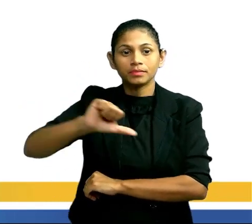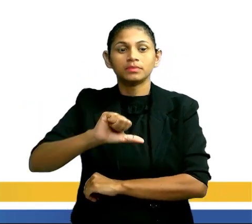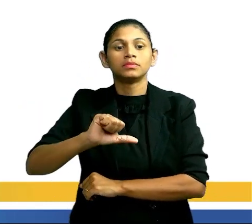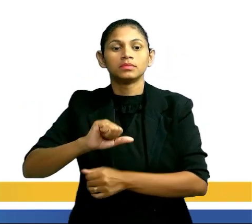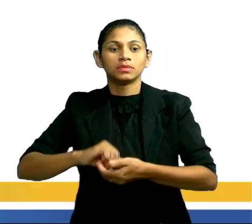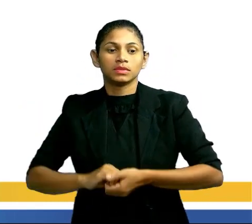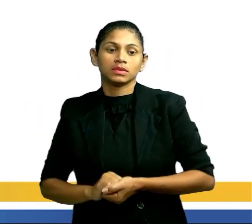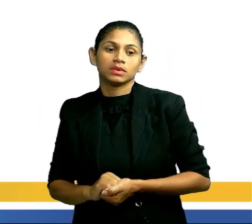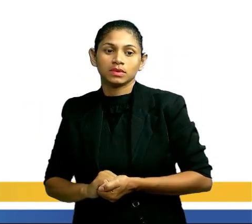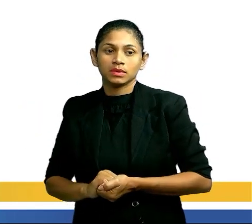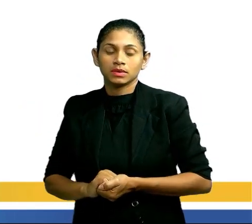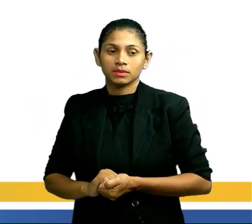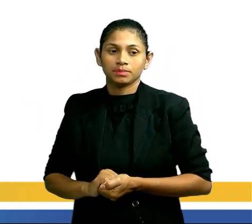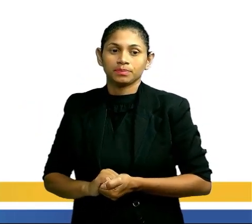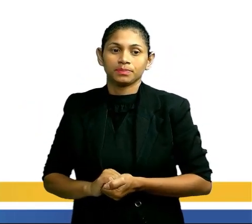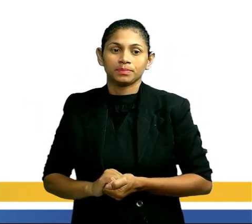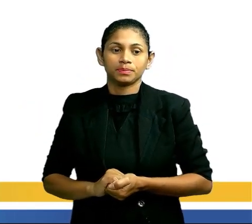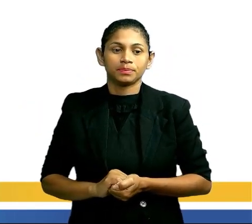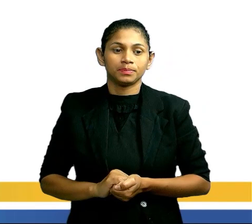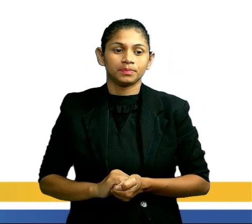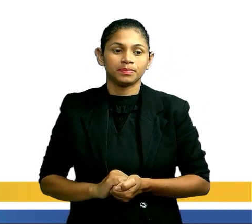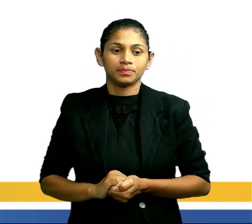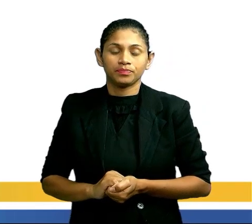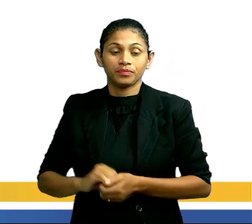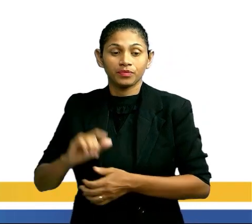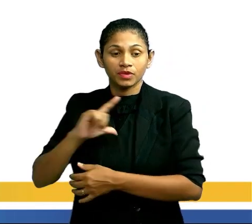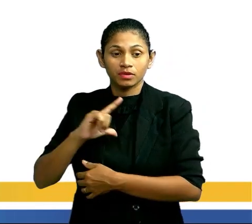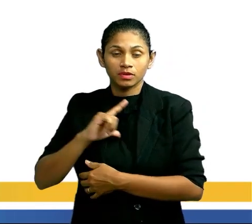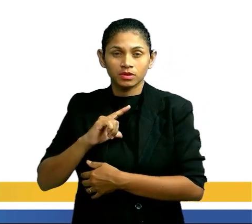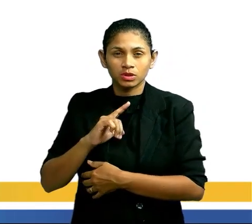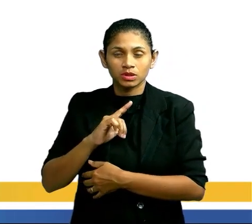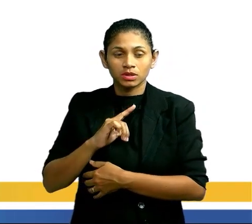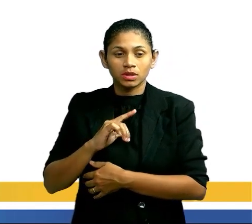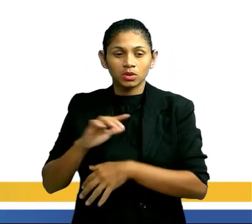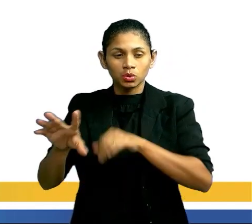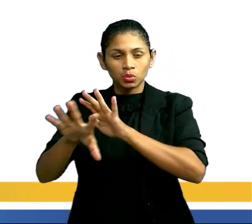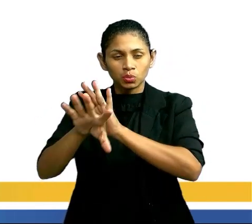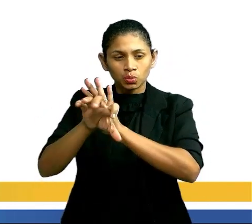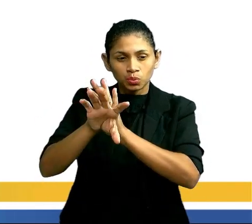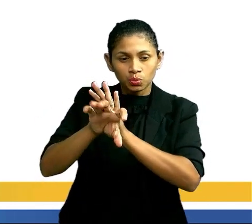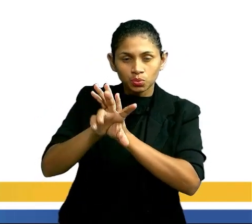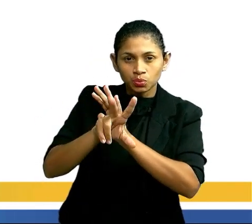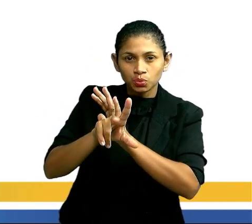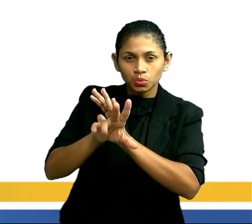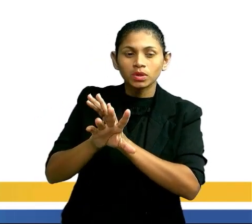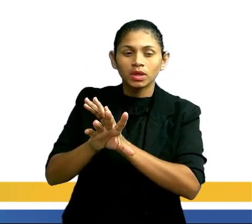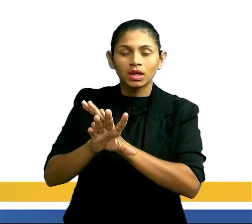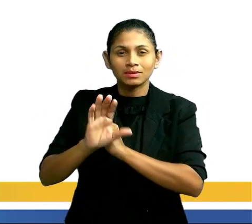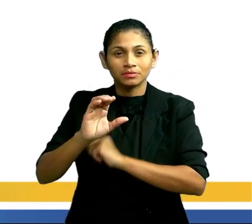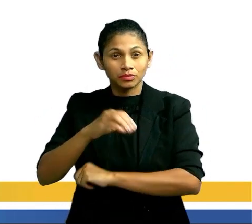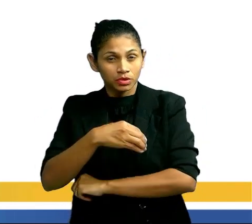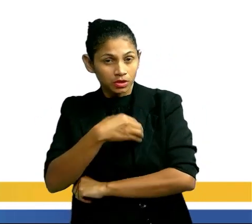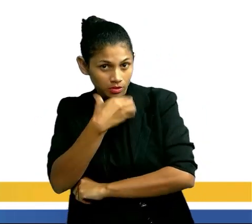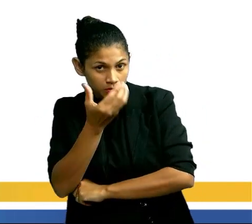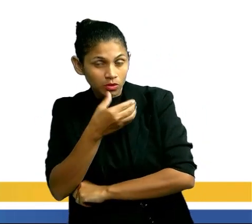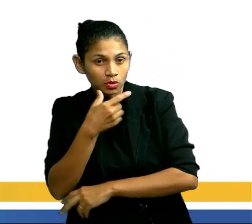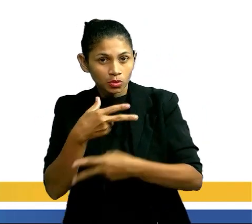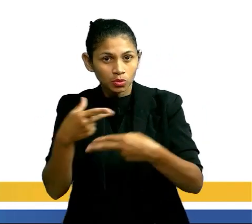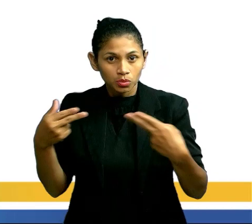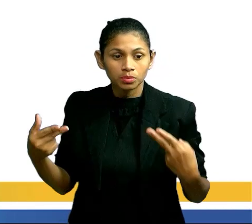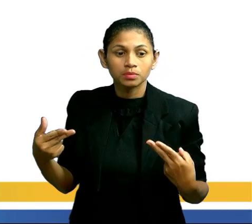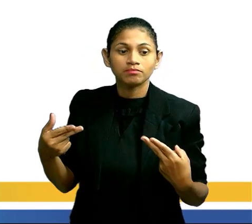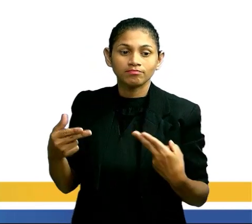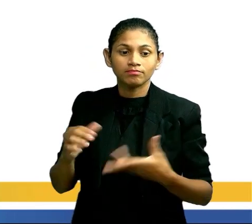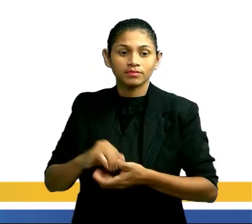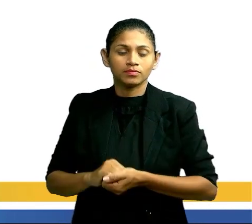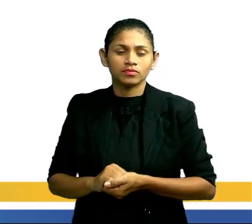né, que é o ácido presente ali na fermentação. Nós vamos ter o ácido cítrico, que são os ácidos presentes nas frutas cítricas,